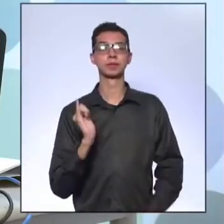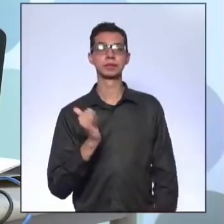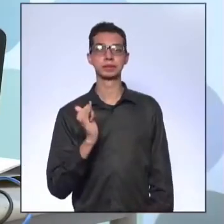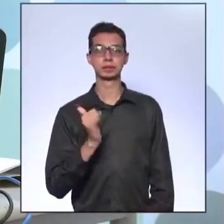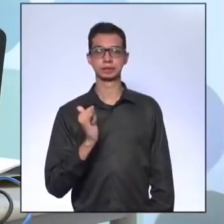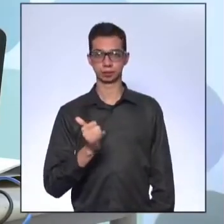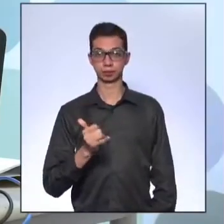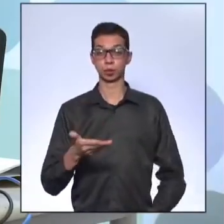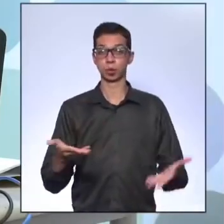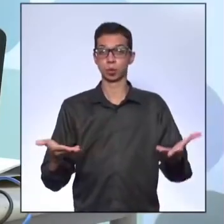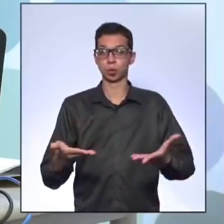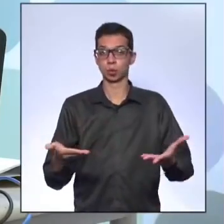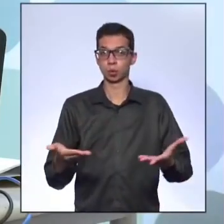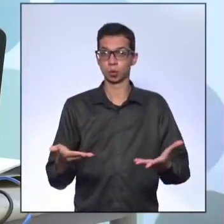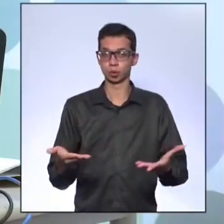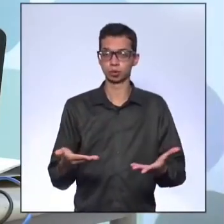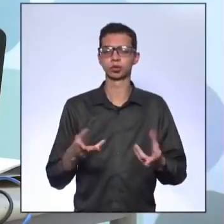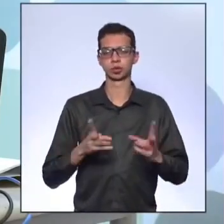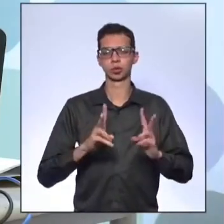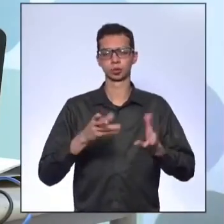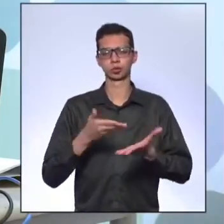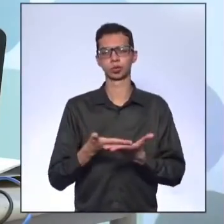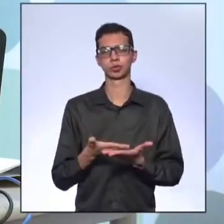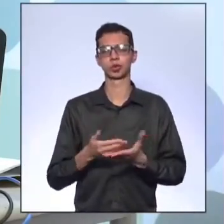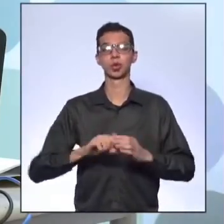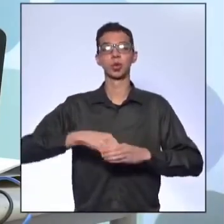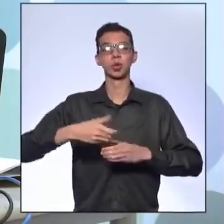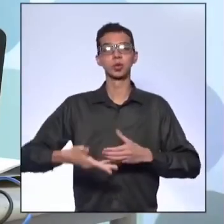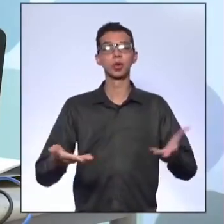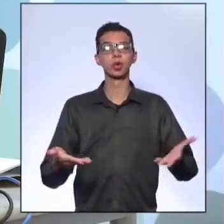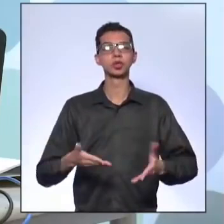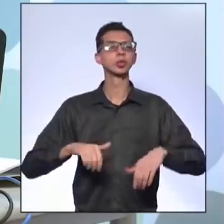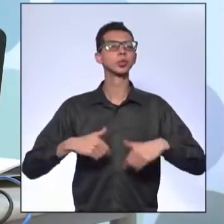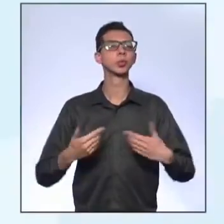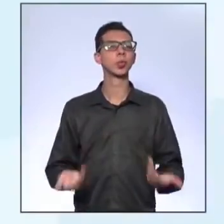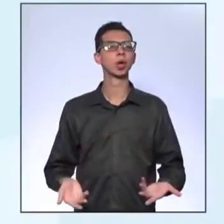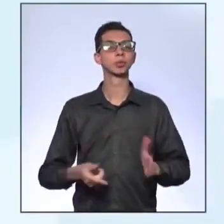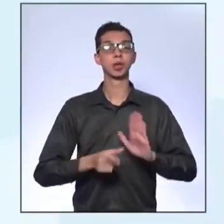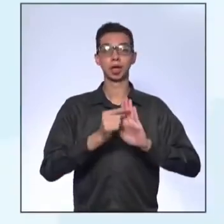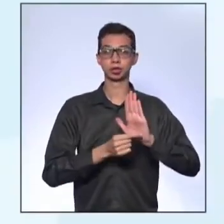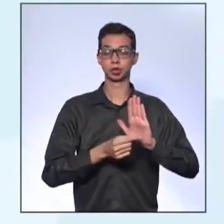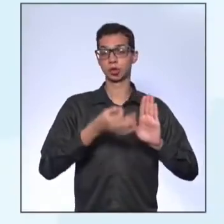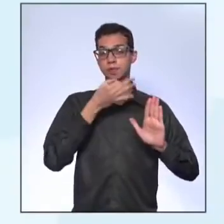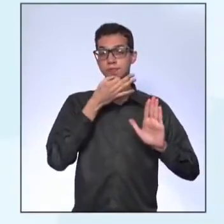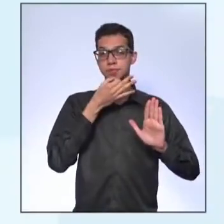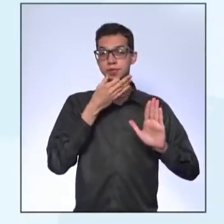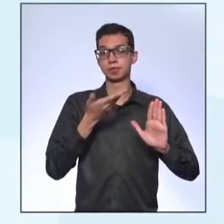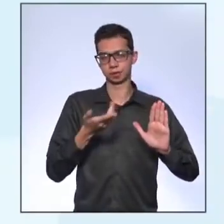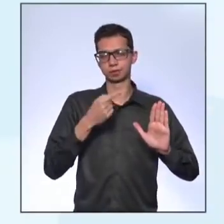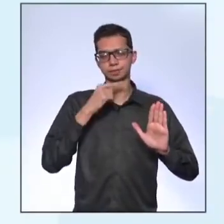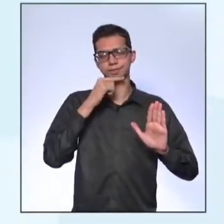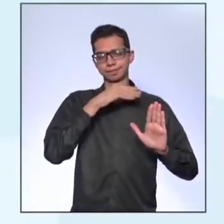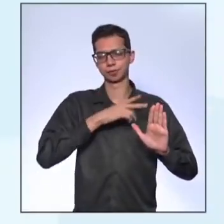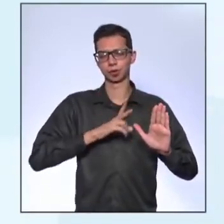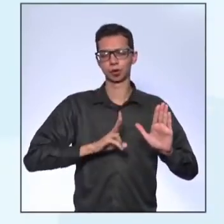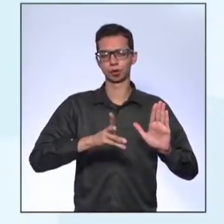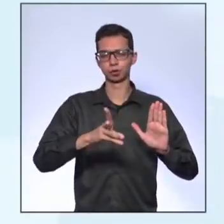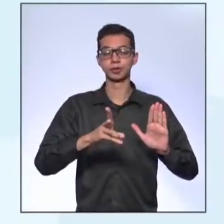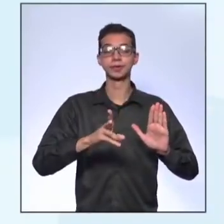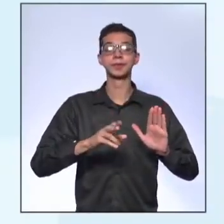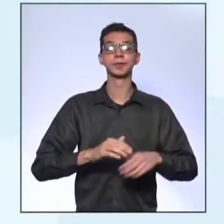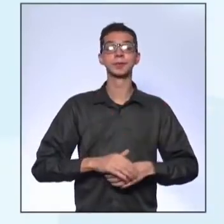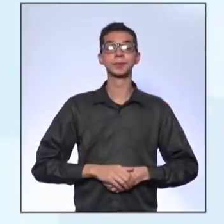vai continuar com os estudos e o conteúdo de hoje qual que é? Artigo de opinião, claro, né? Continua.